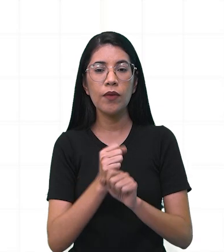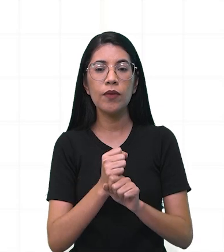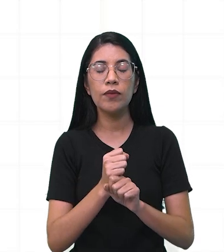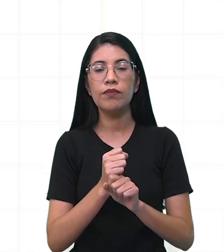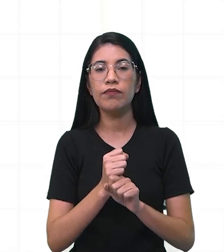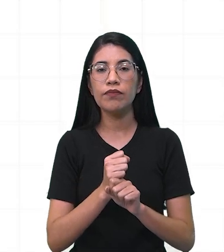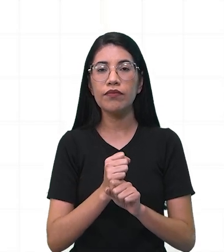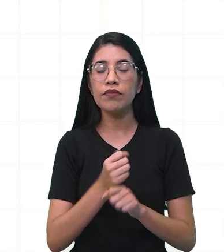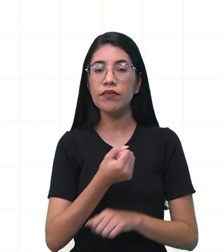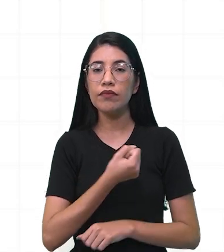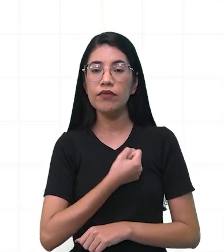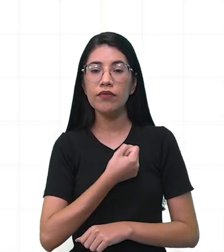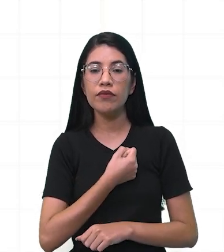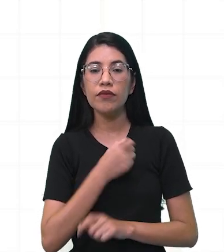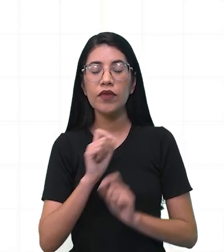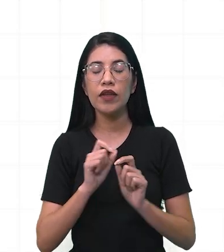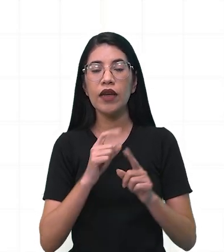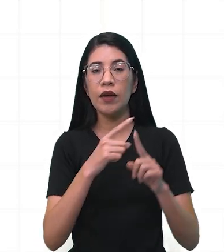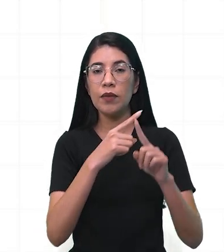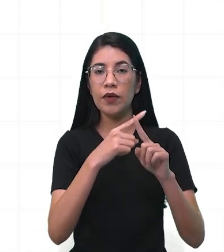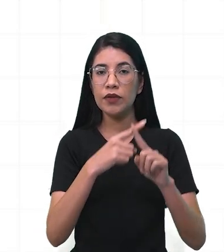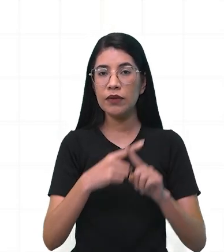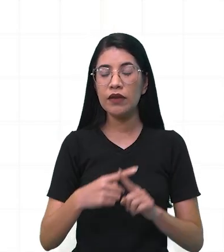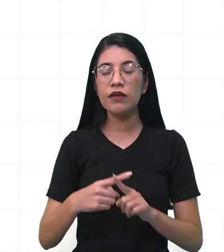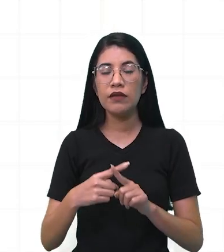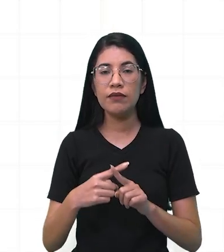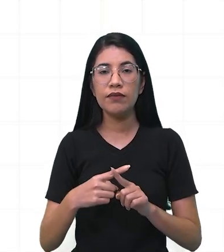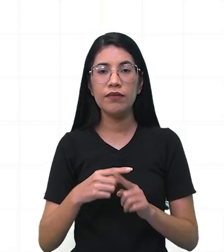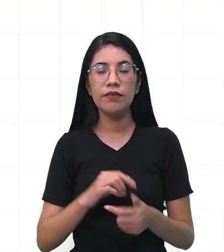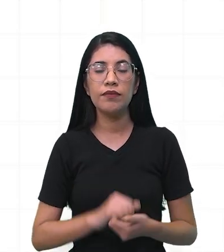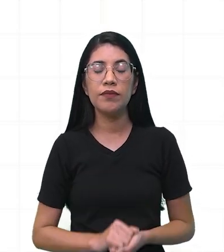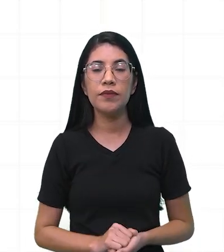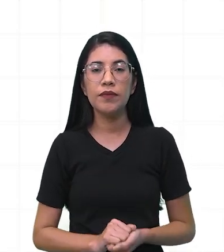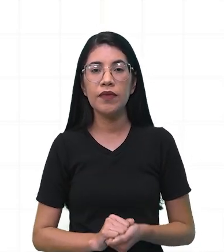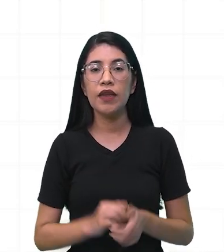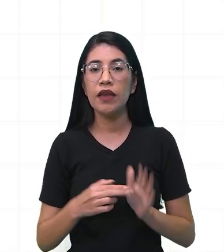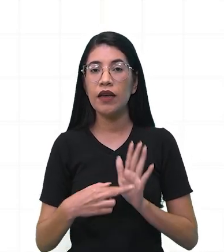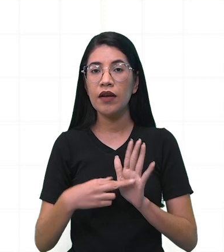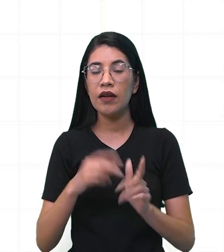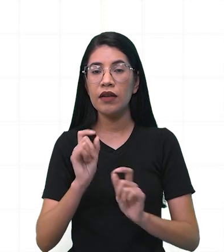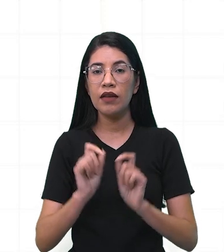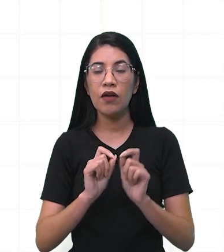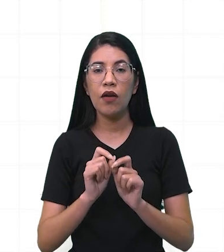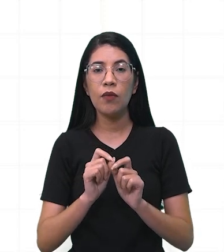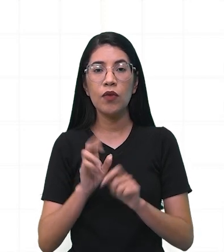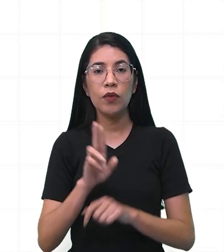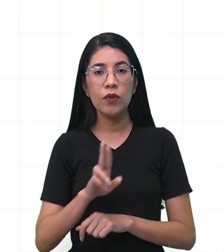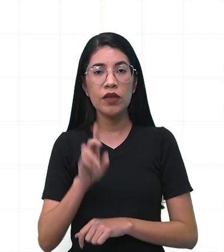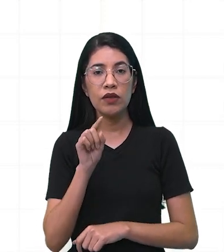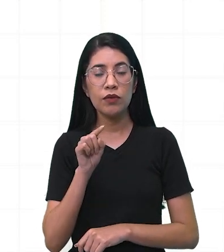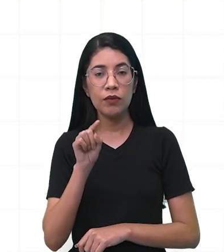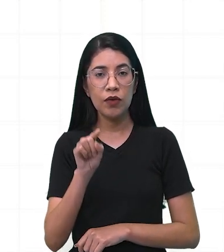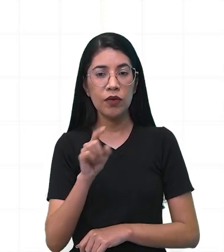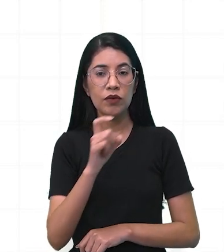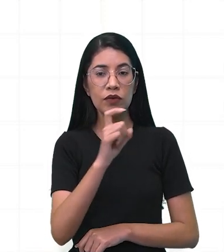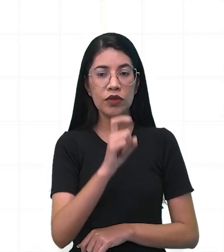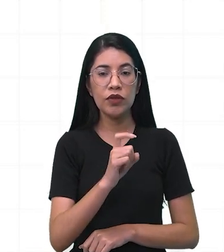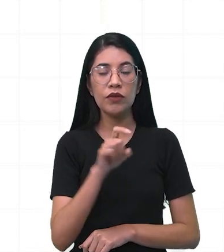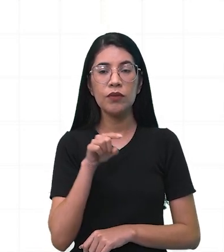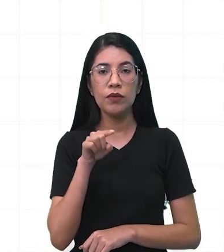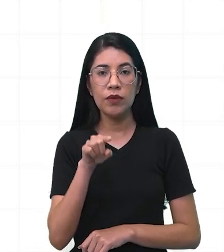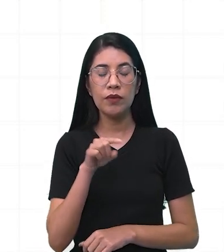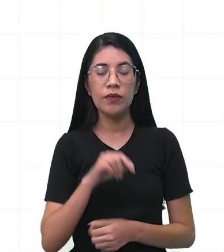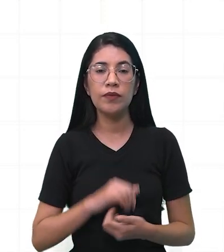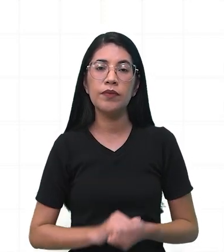na matemática significa que é uma multiplicação. E a gente representa por ponto, tá? X ou ponto.